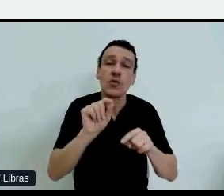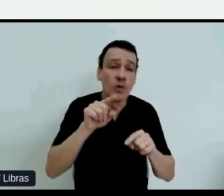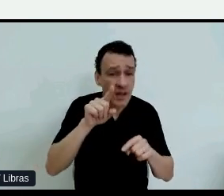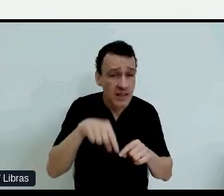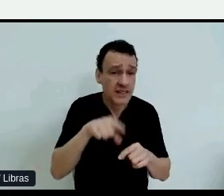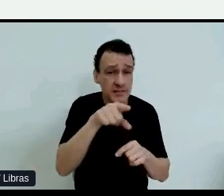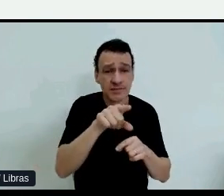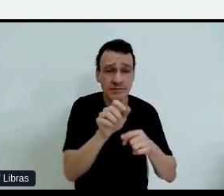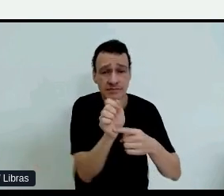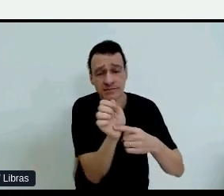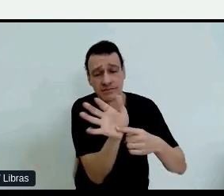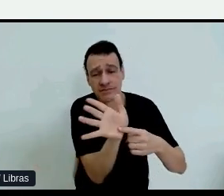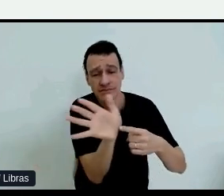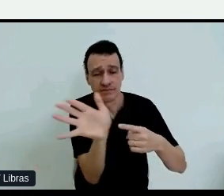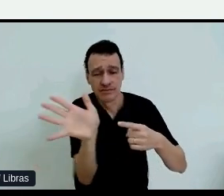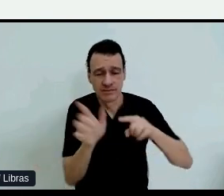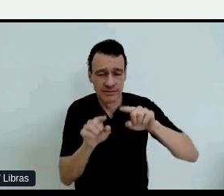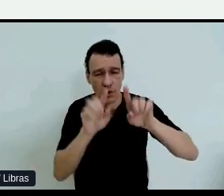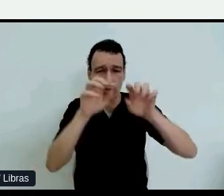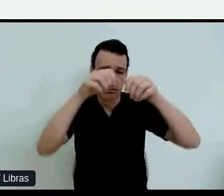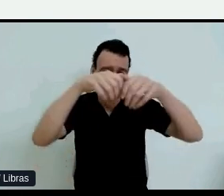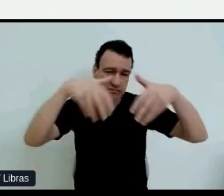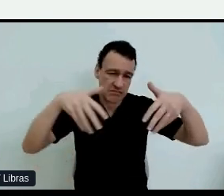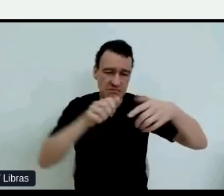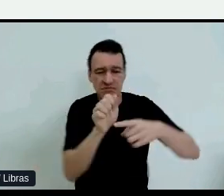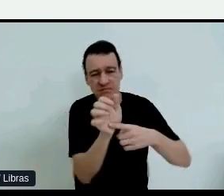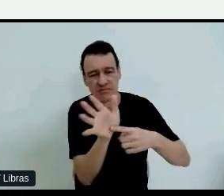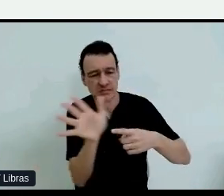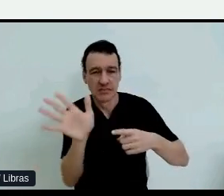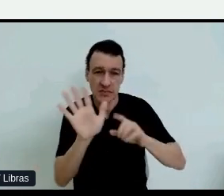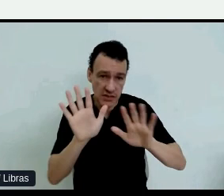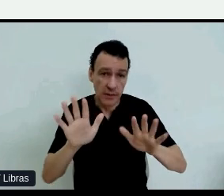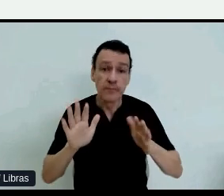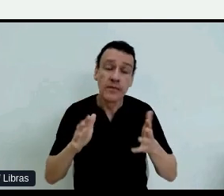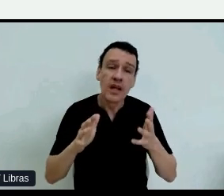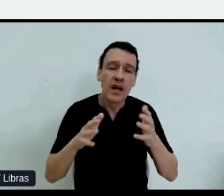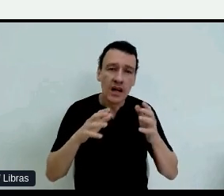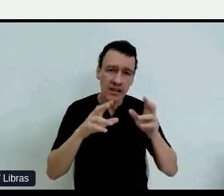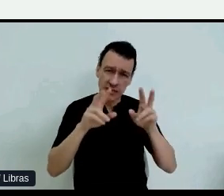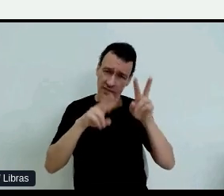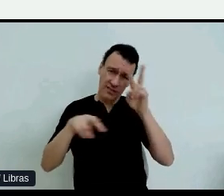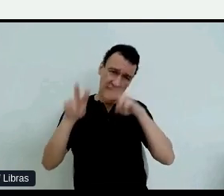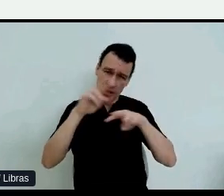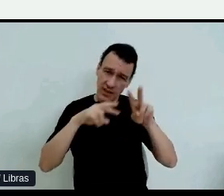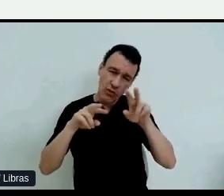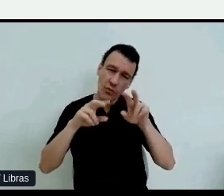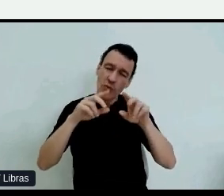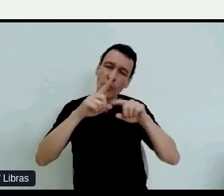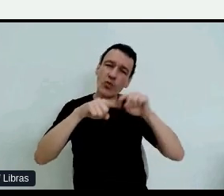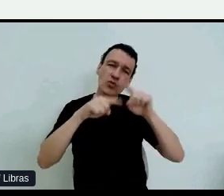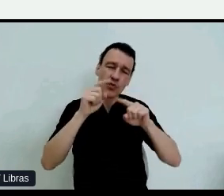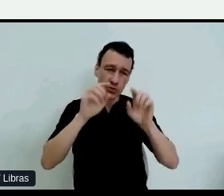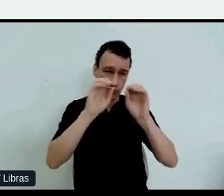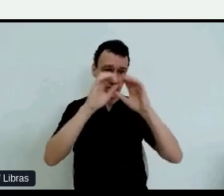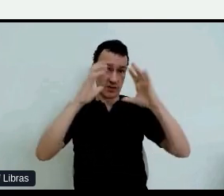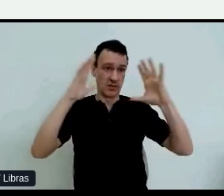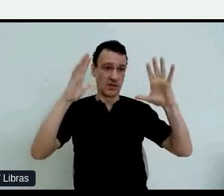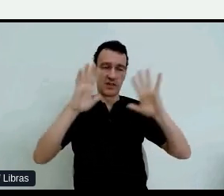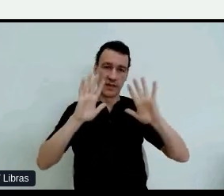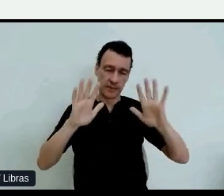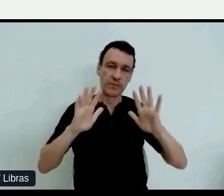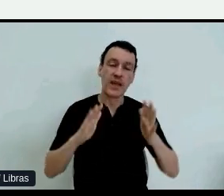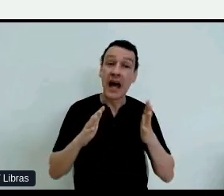de geral do seu produto, né? E aí, aquela visão geral que ou você chora, né, de tristeza ali, porque você vai